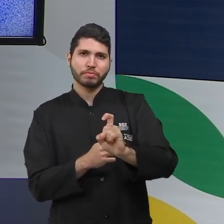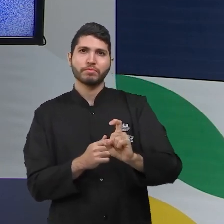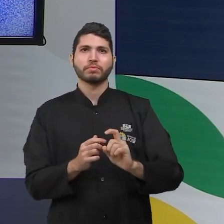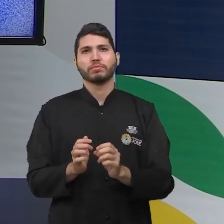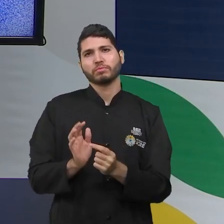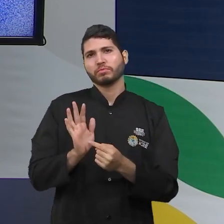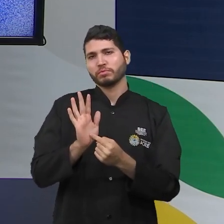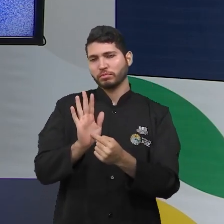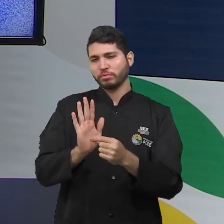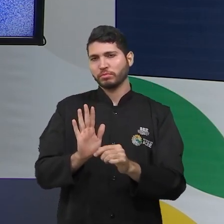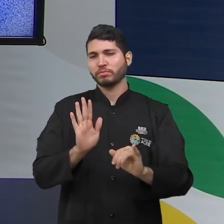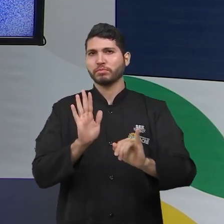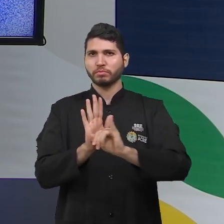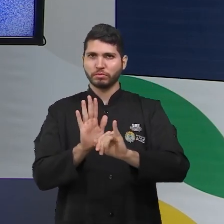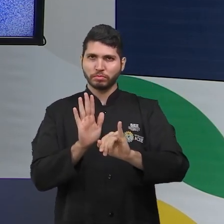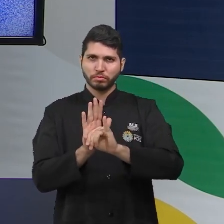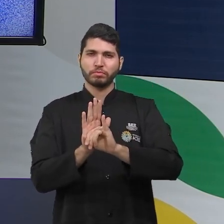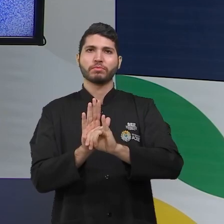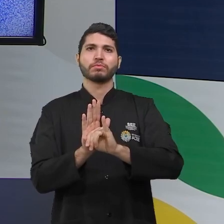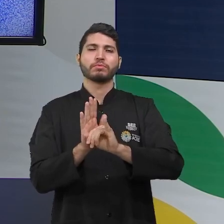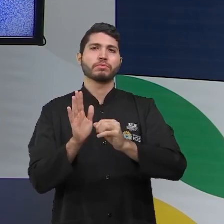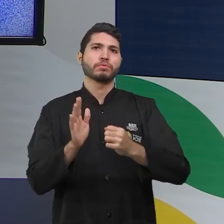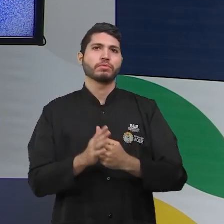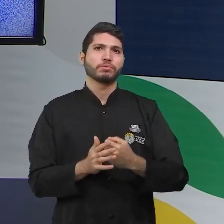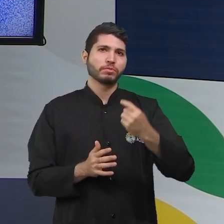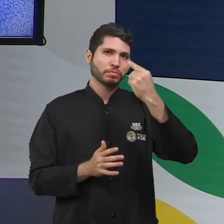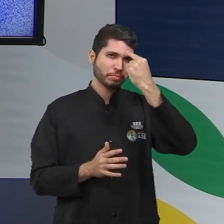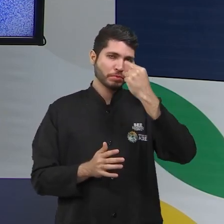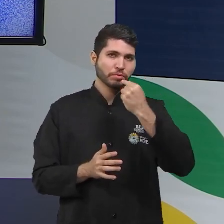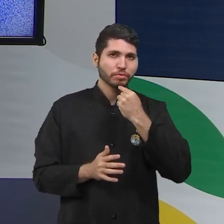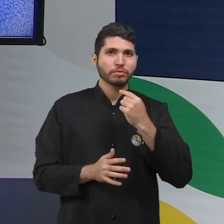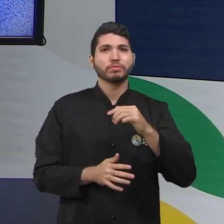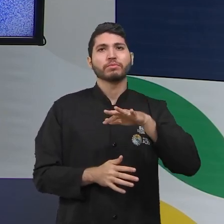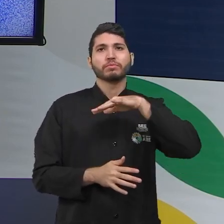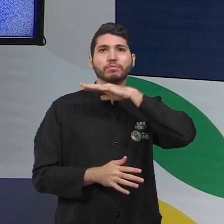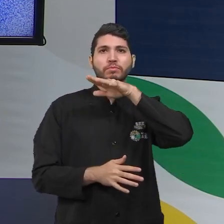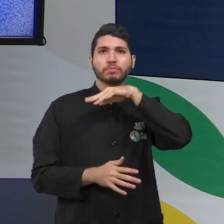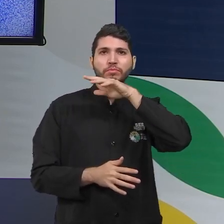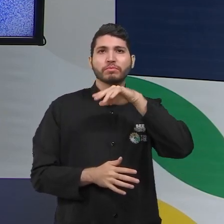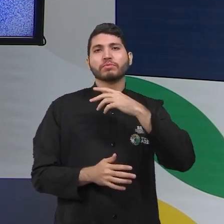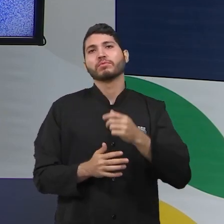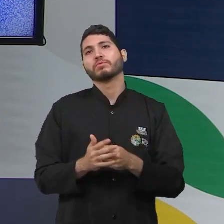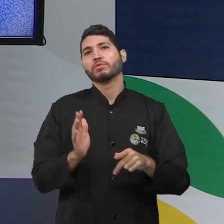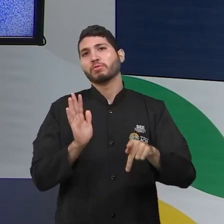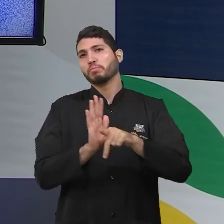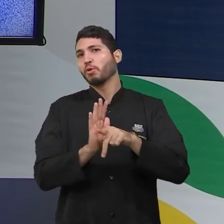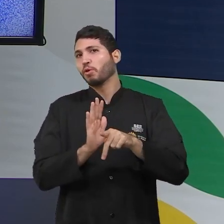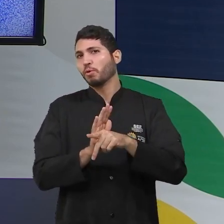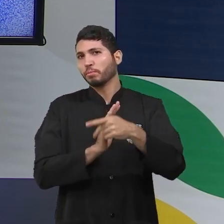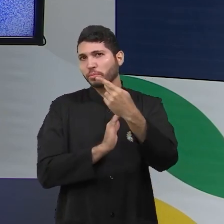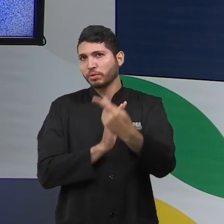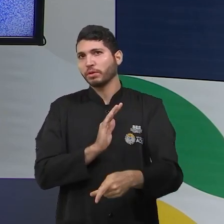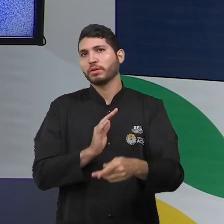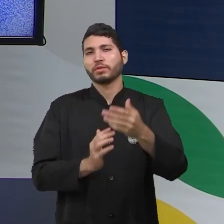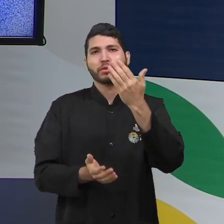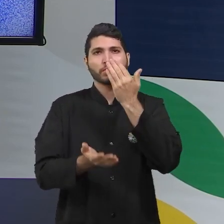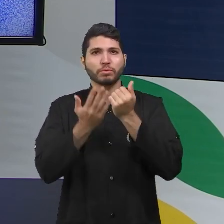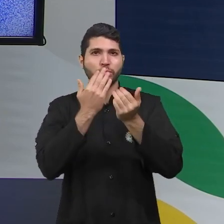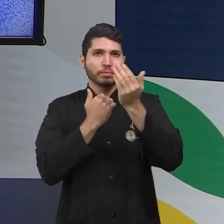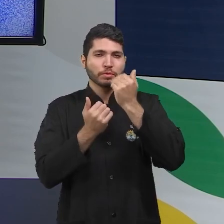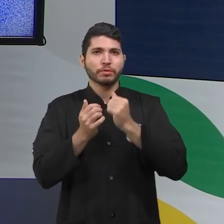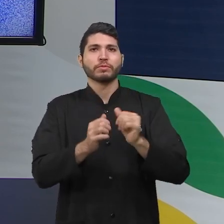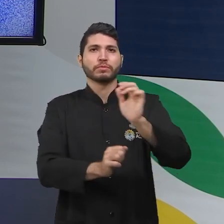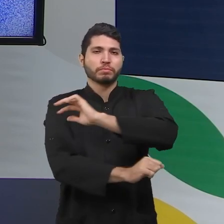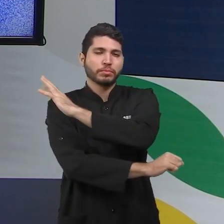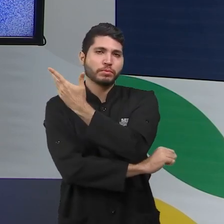muito a imagem de animais que são bem comuns na nossa região, da culinária, da